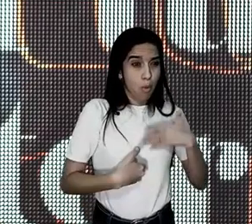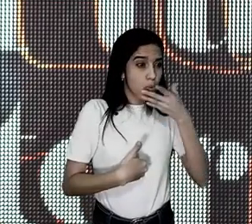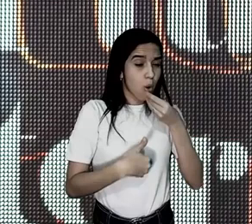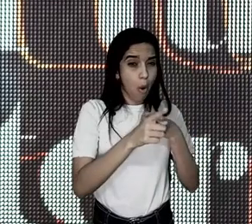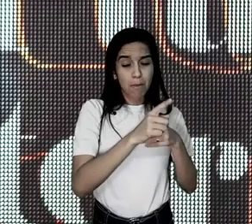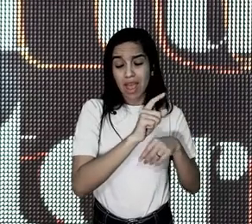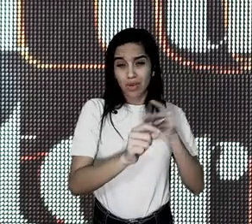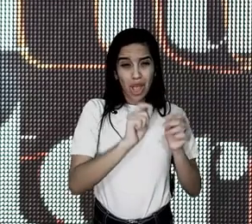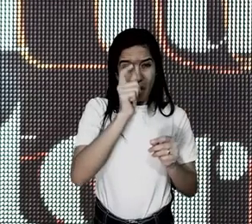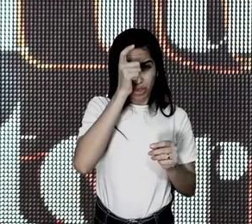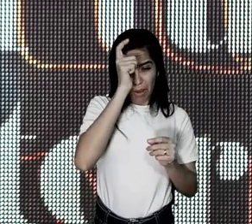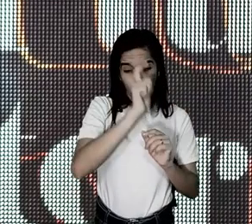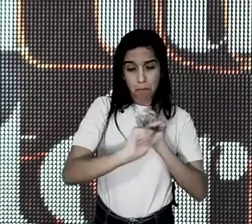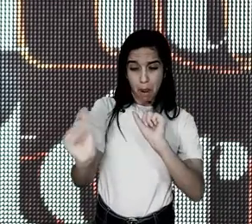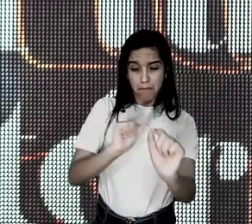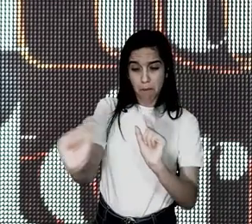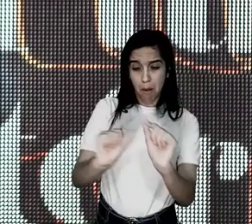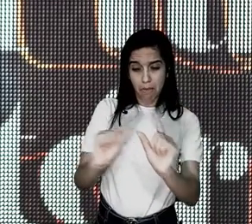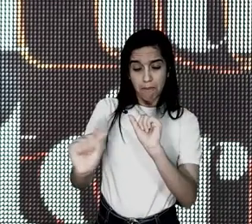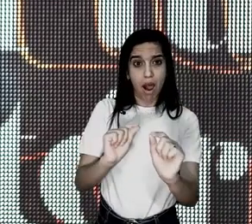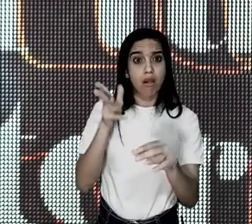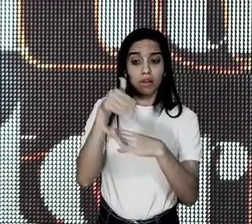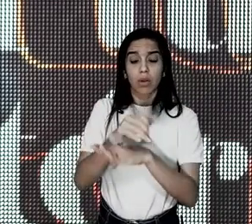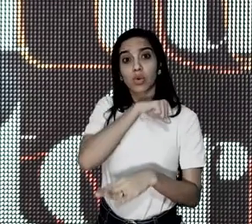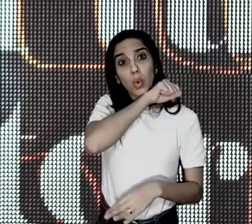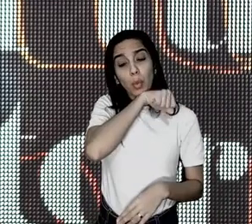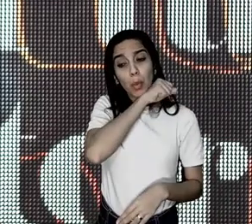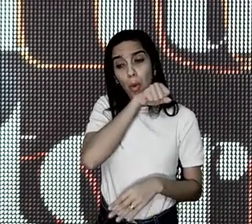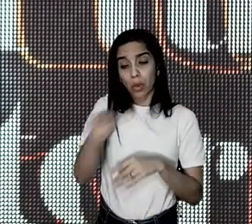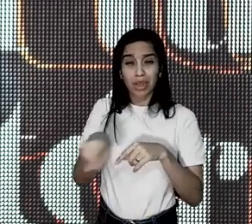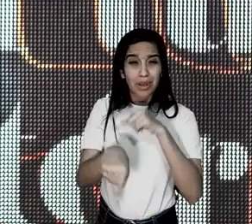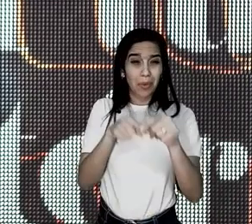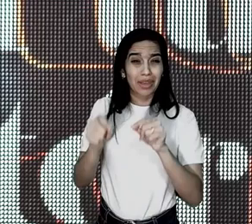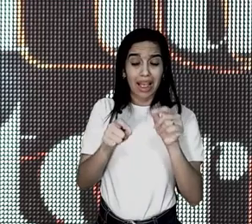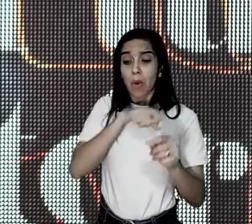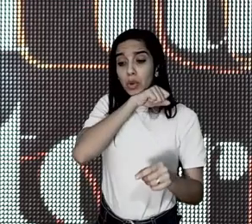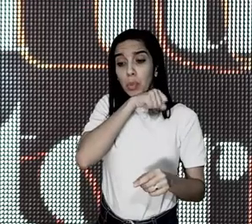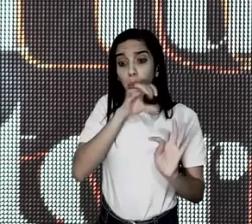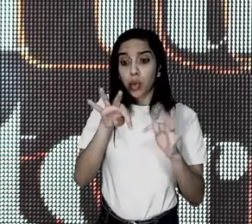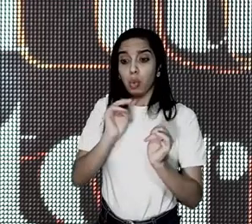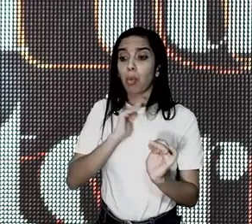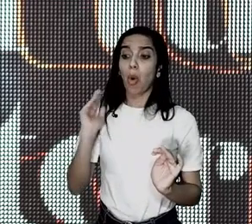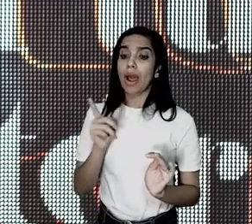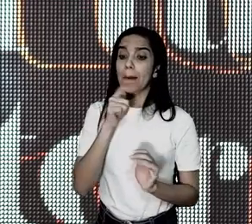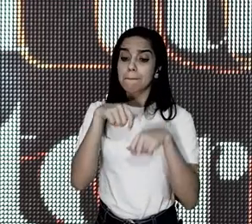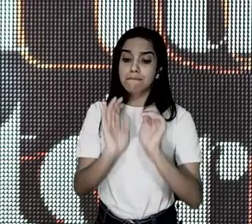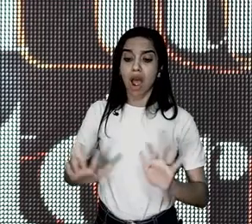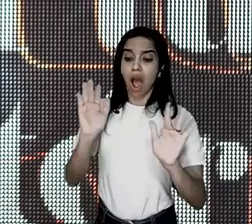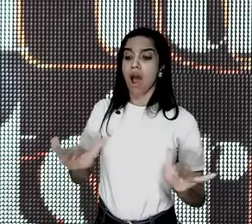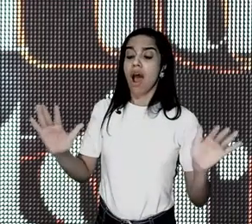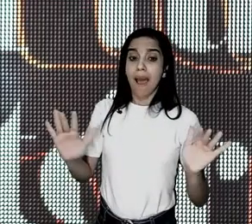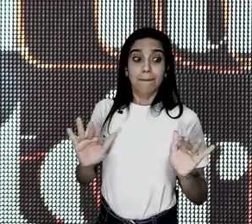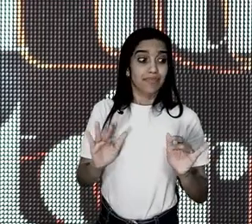no mar, né? Os demônios lançaram aqueles porcos no mar. E o prejuízo, houve um grande prejuízo naquela região de Gadara por causa de